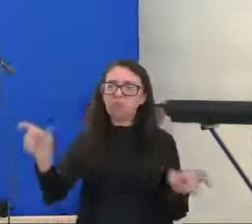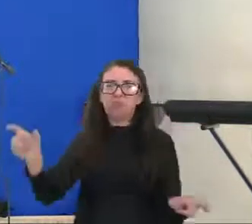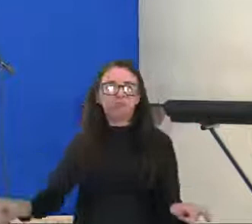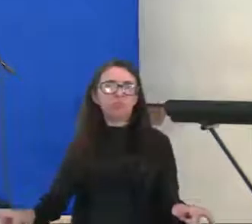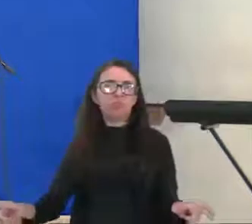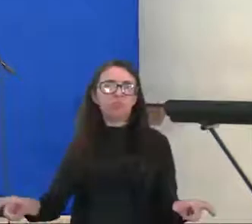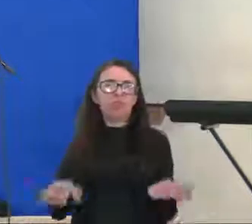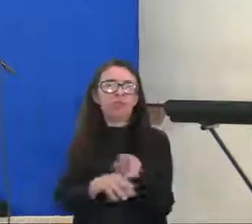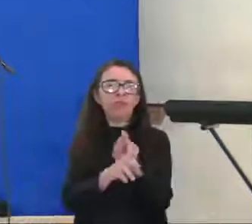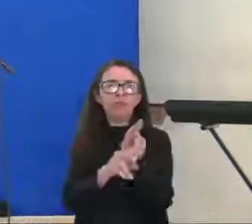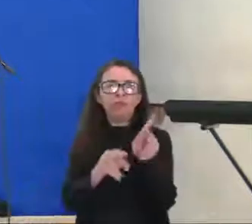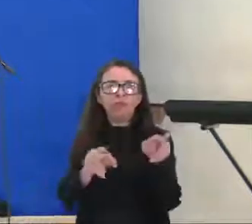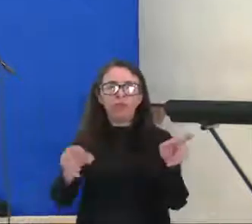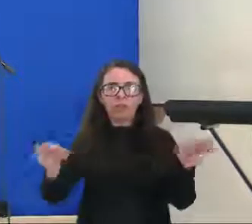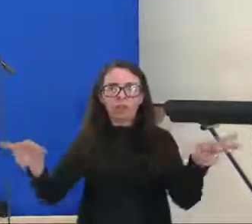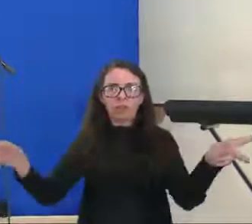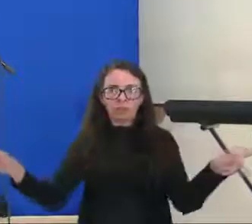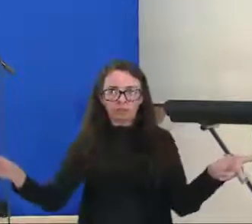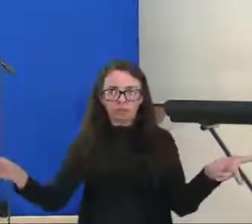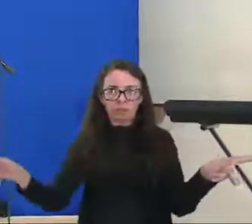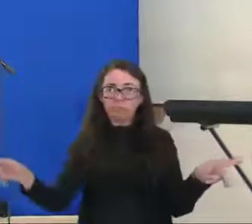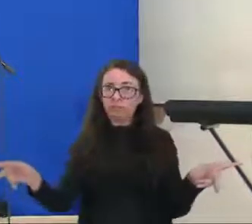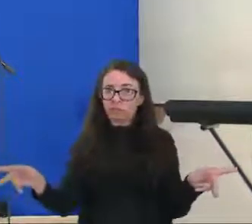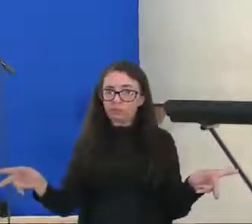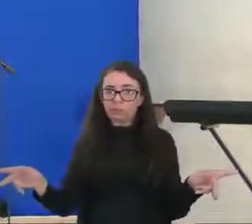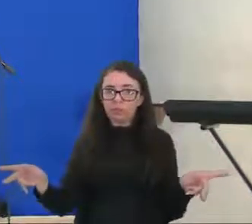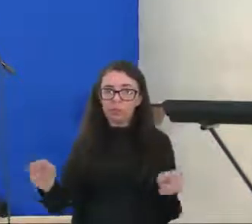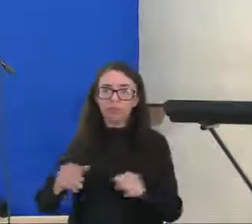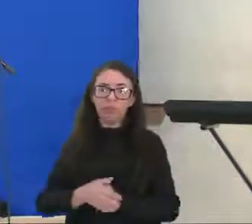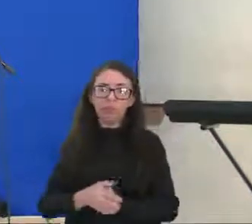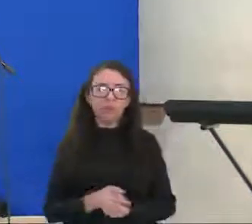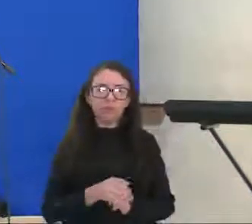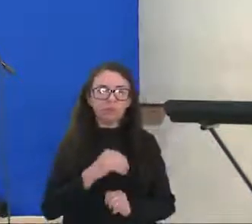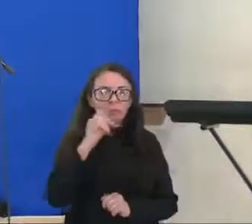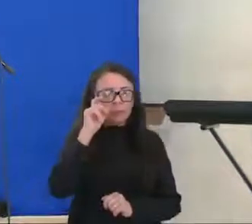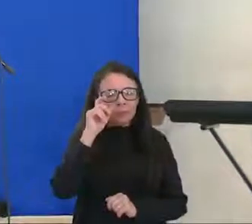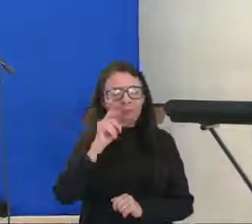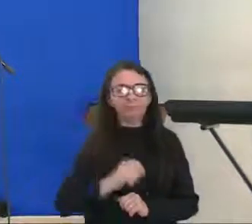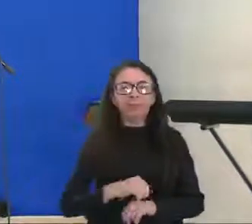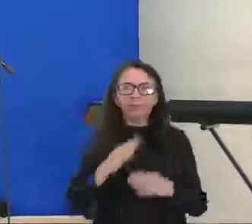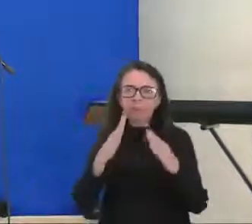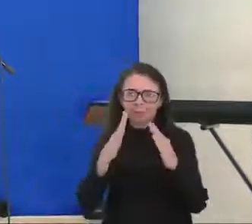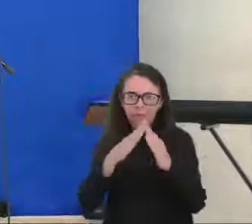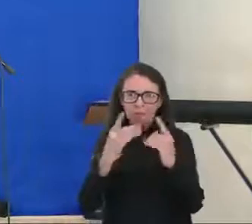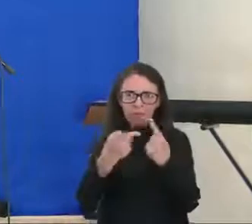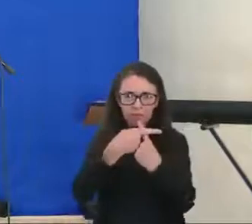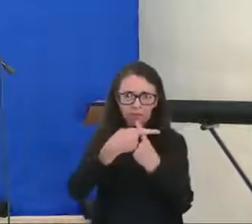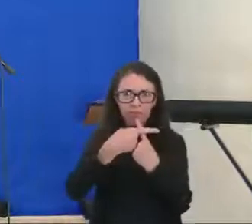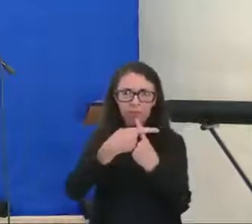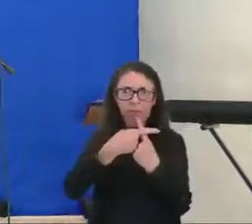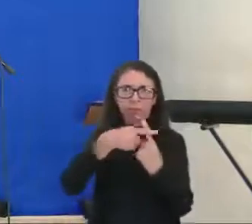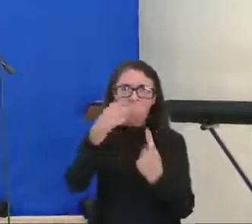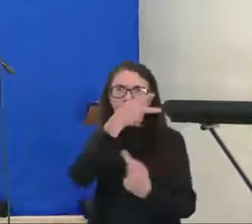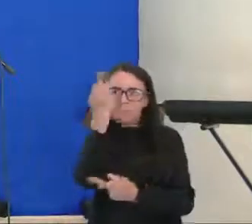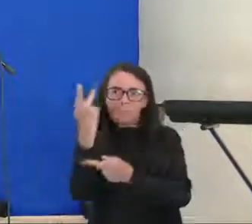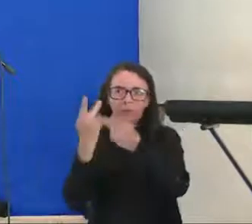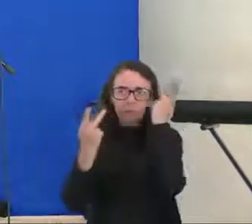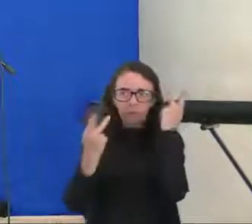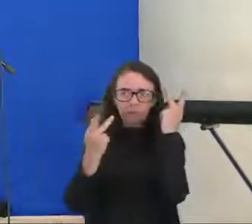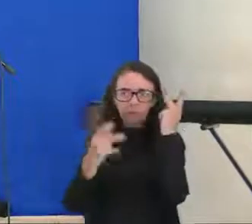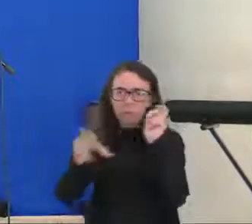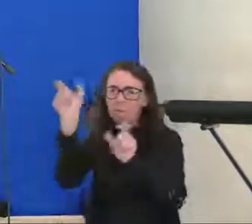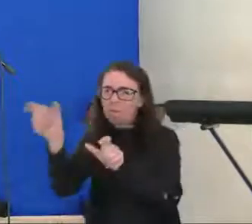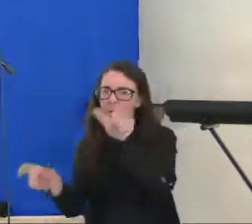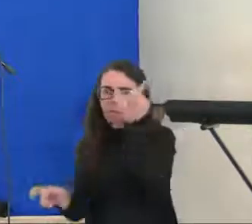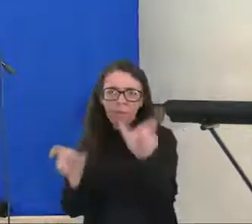e capacita os líderes e os membros da igreja a realizarem a obra de Deus. O Espírito Santo decide a